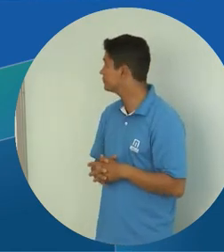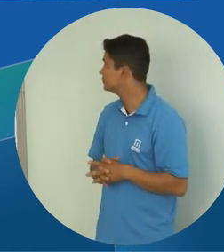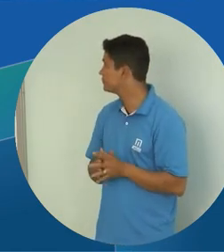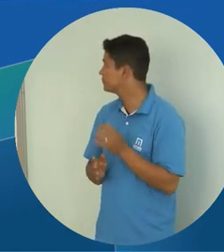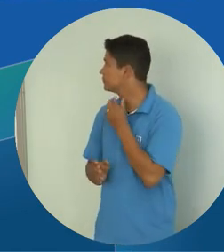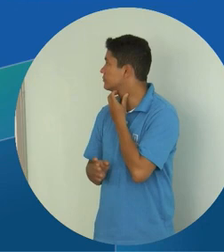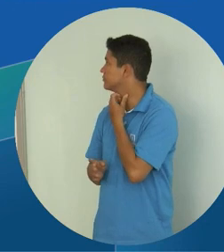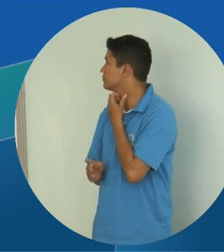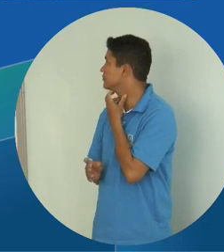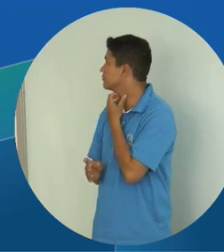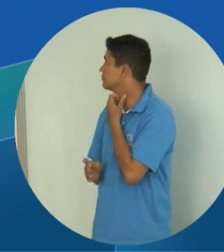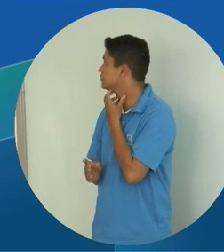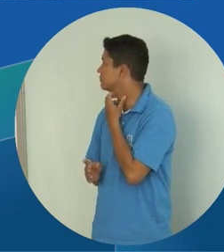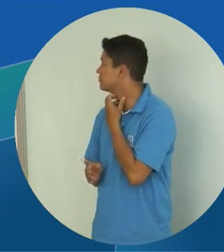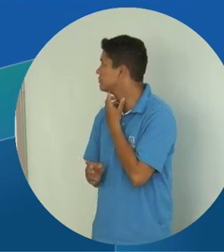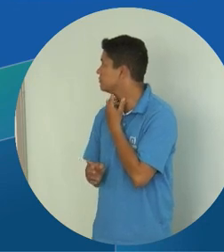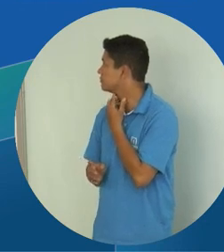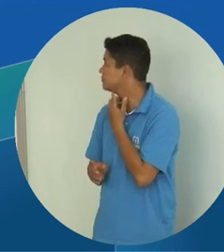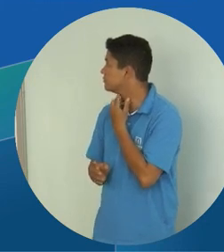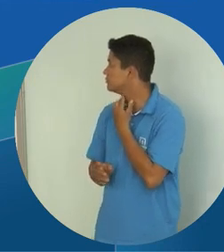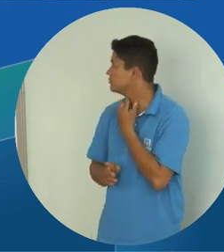Fizemos a